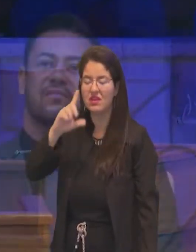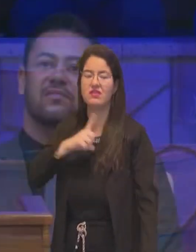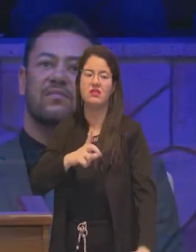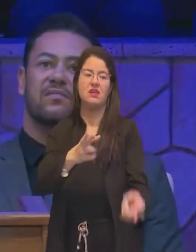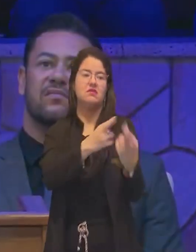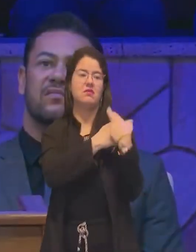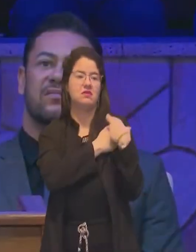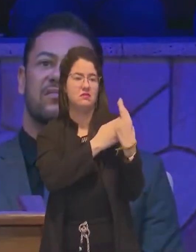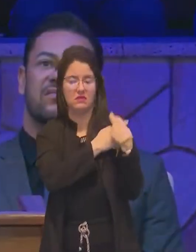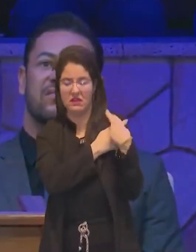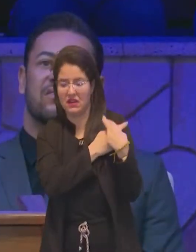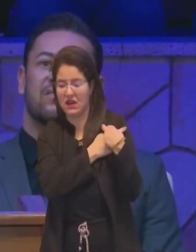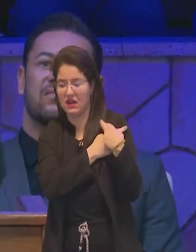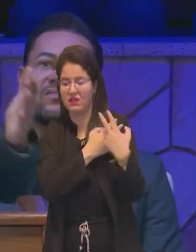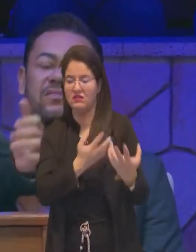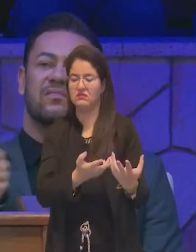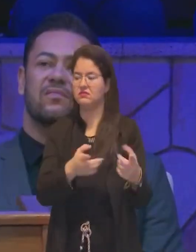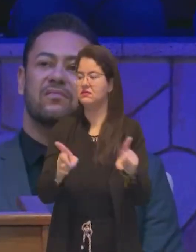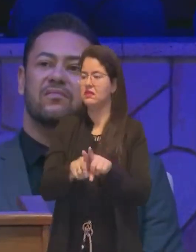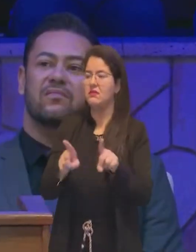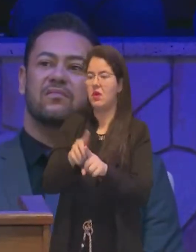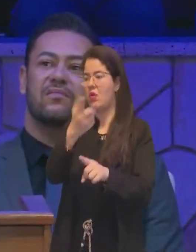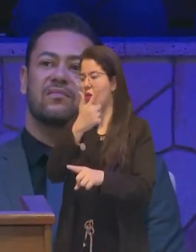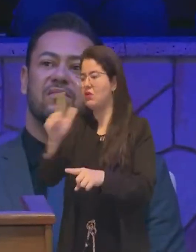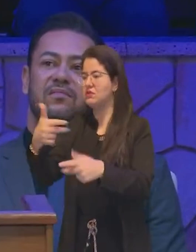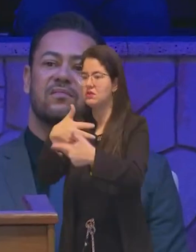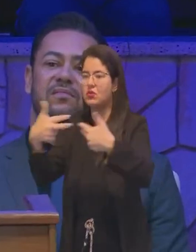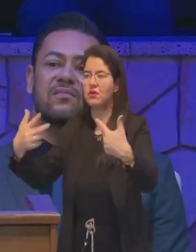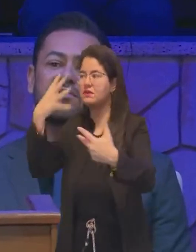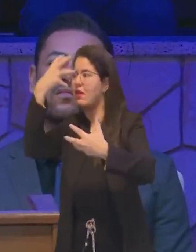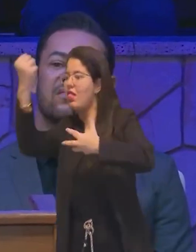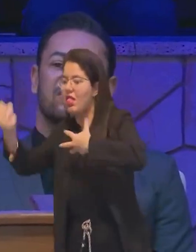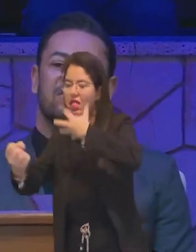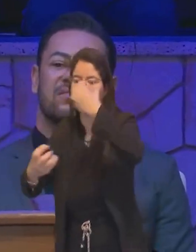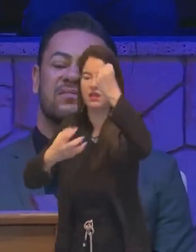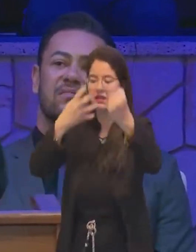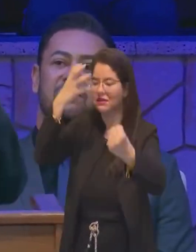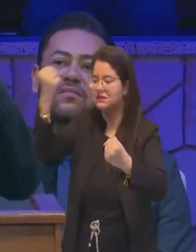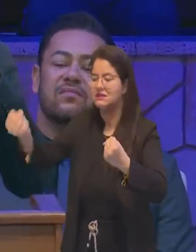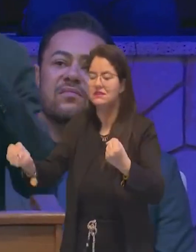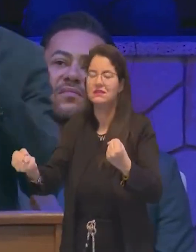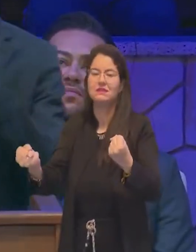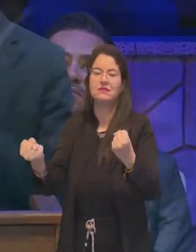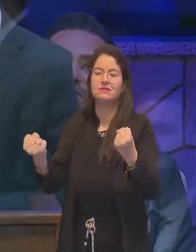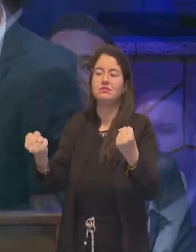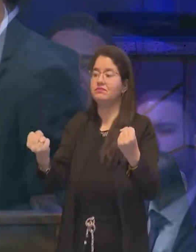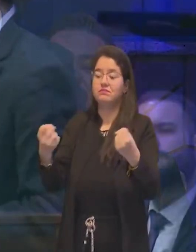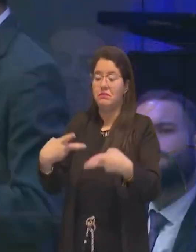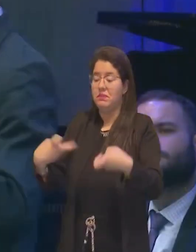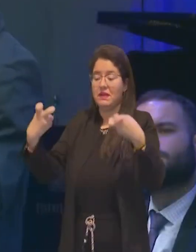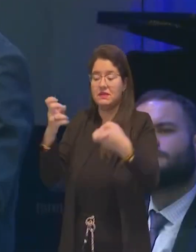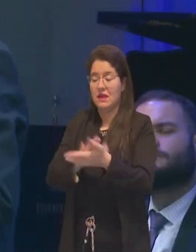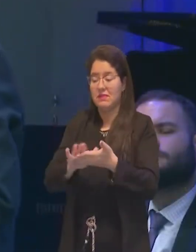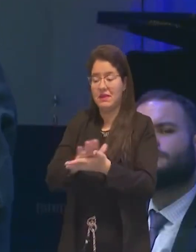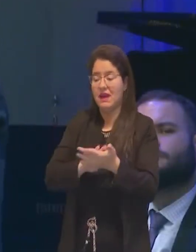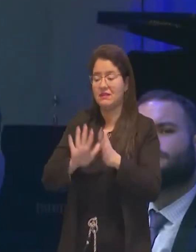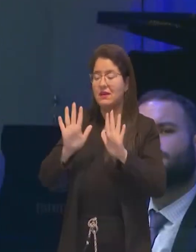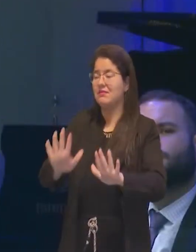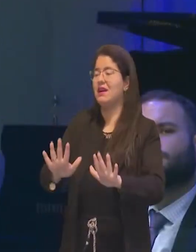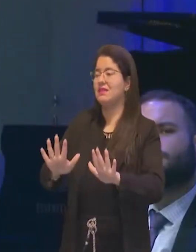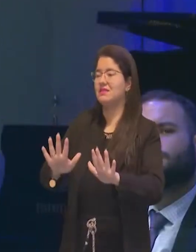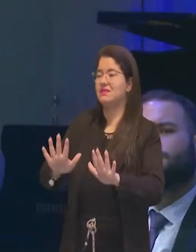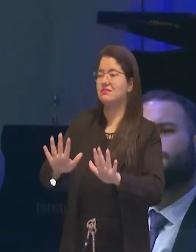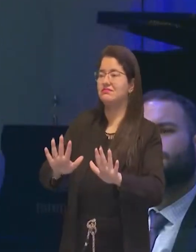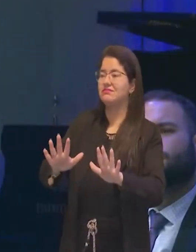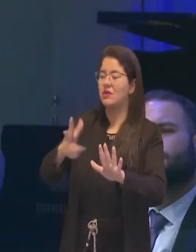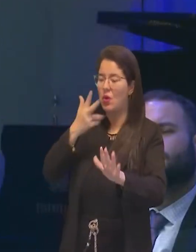responsabilidades e distrações que nós vamos ter, vão lentamente, sem percebermos, ocupar o